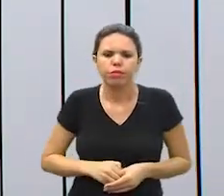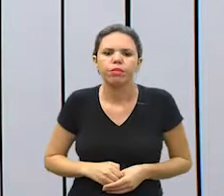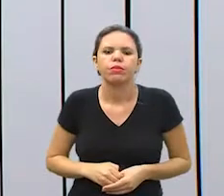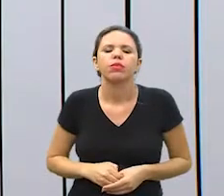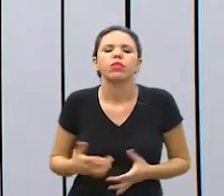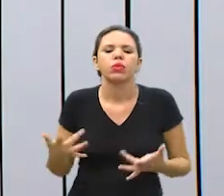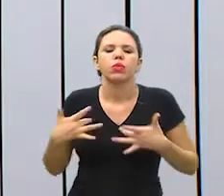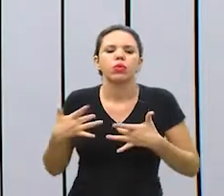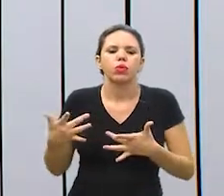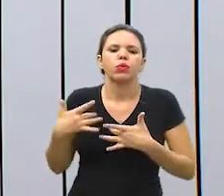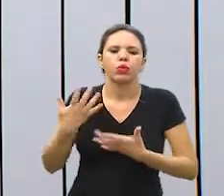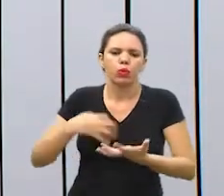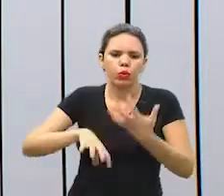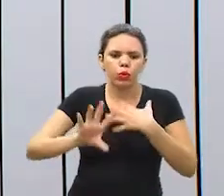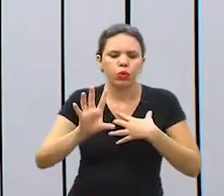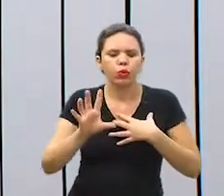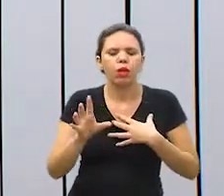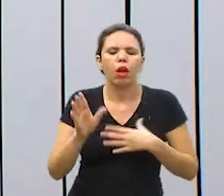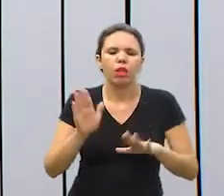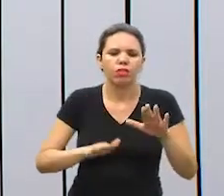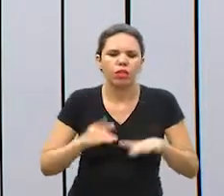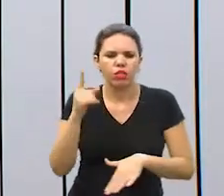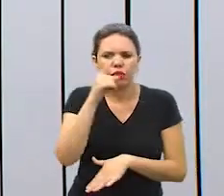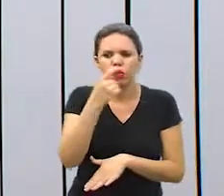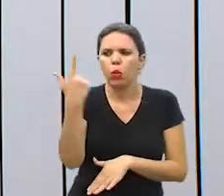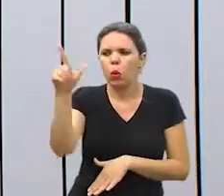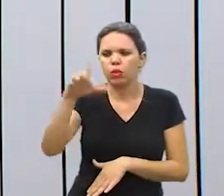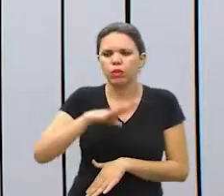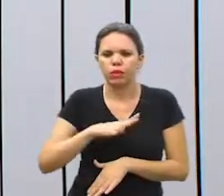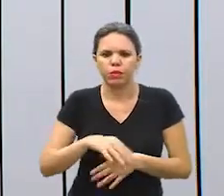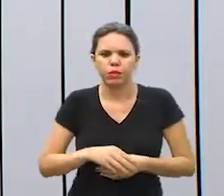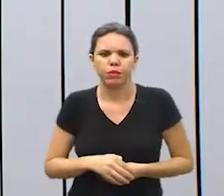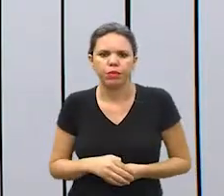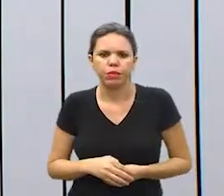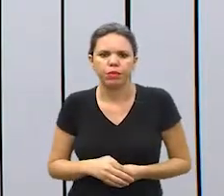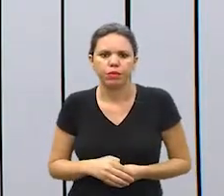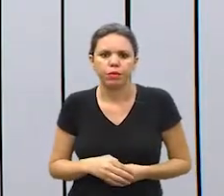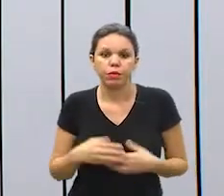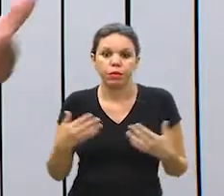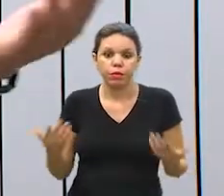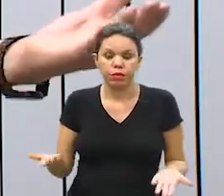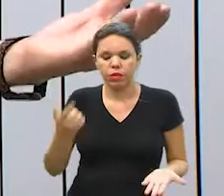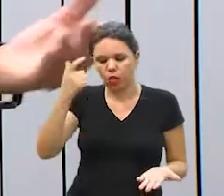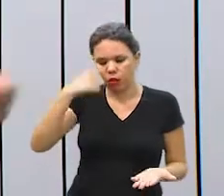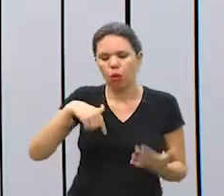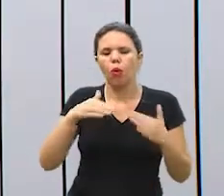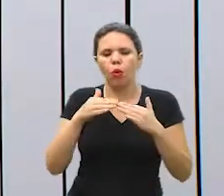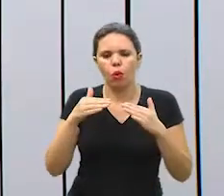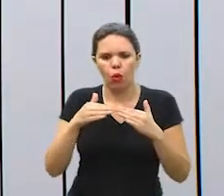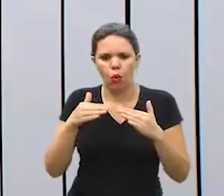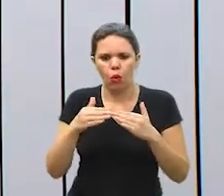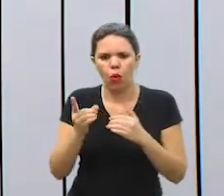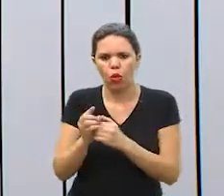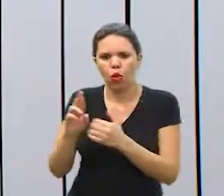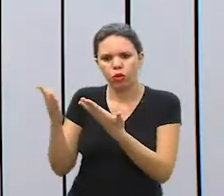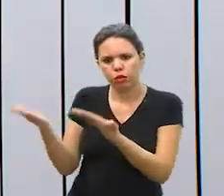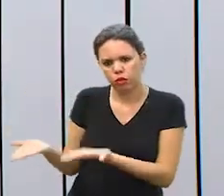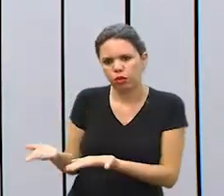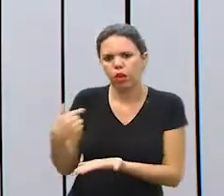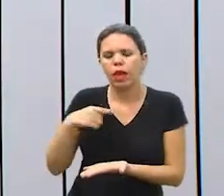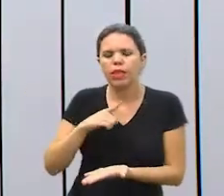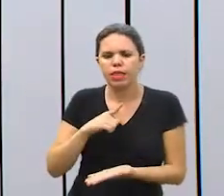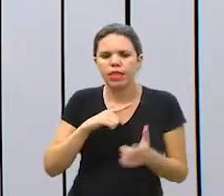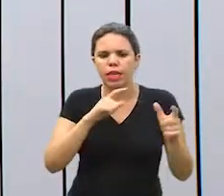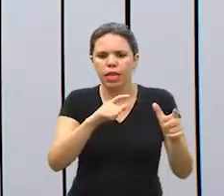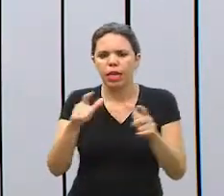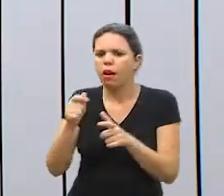uma solidariedade que dificilmente se vê nas outras cidades. Então, eu concordo com a doutora Carmen, eu acho que nós temos um